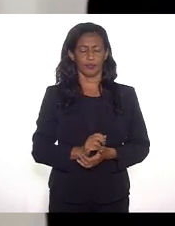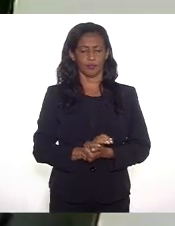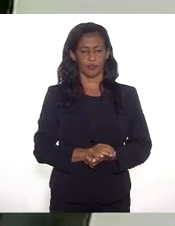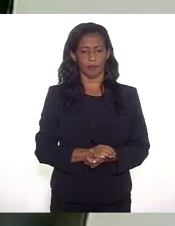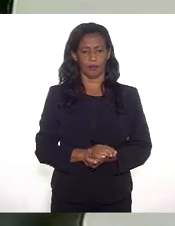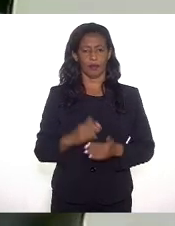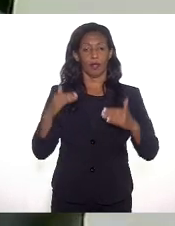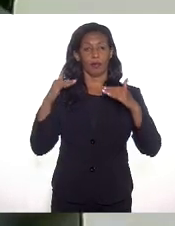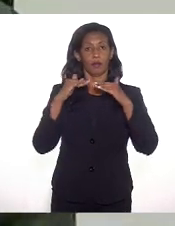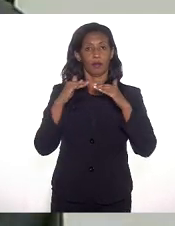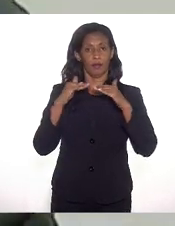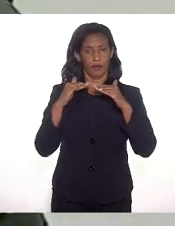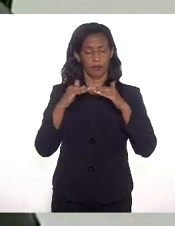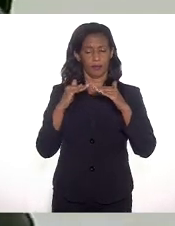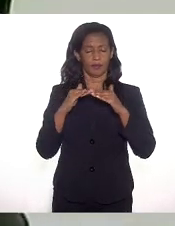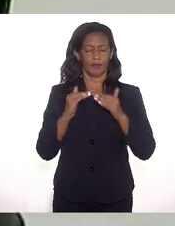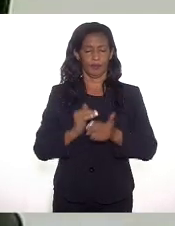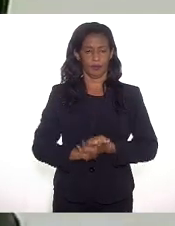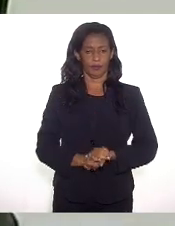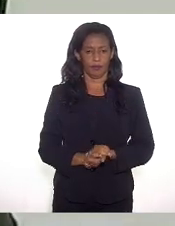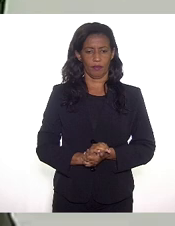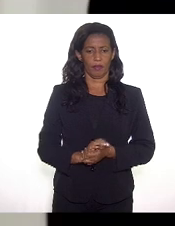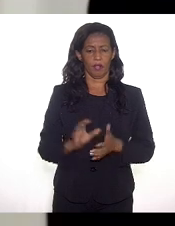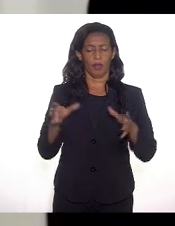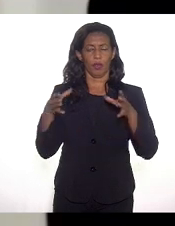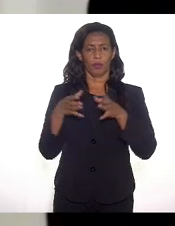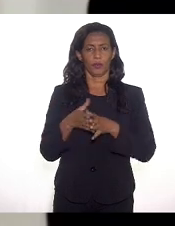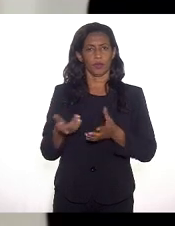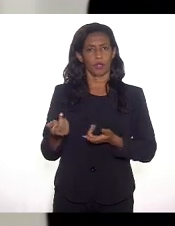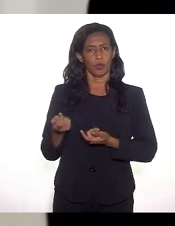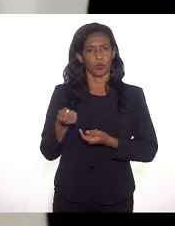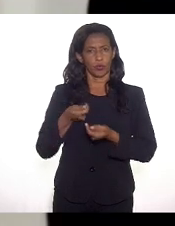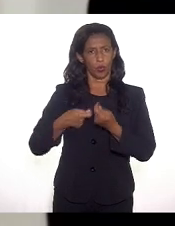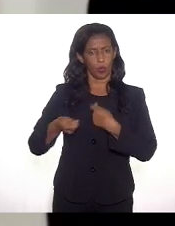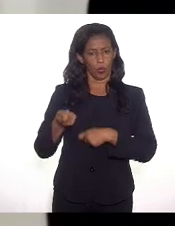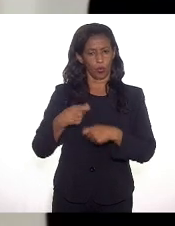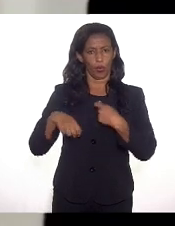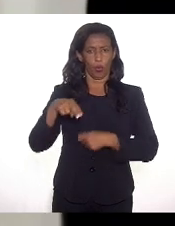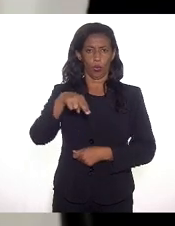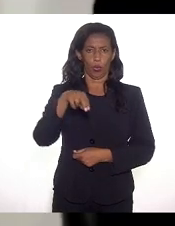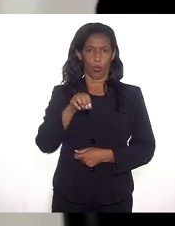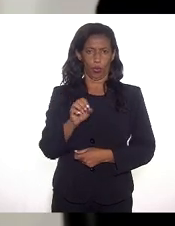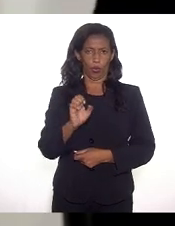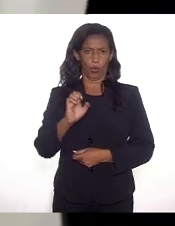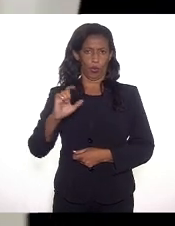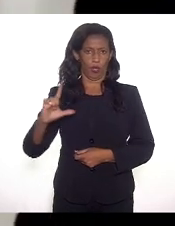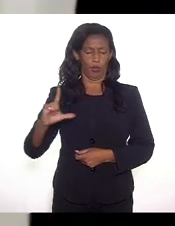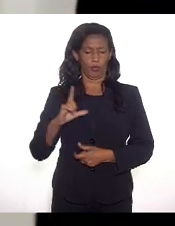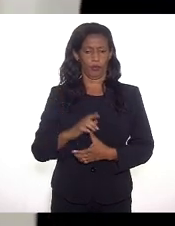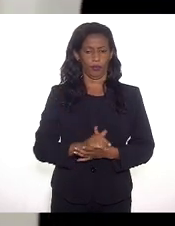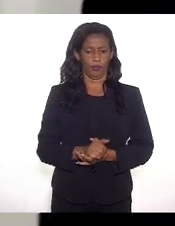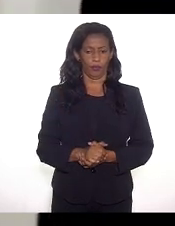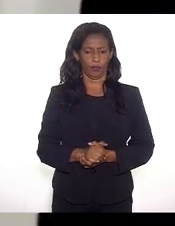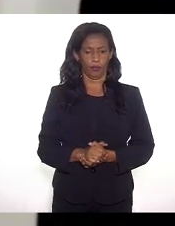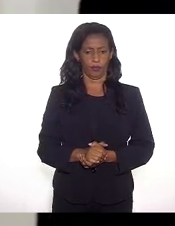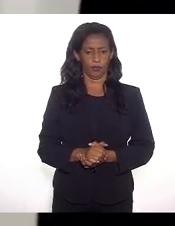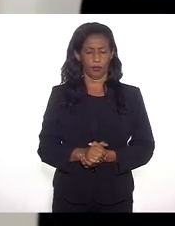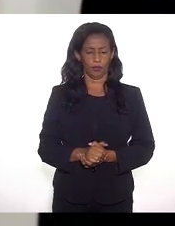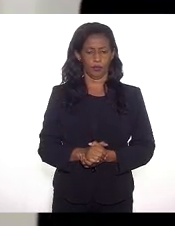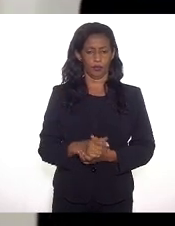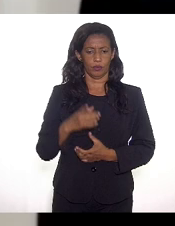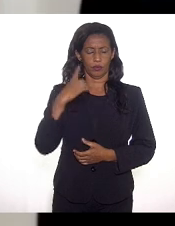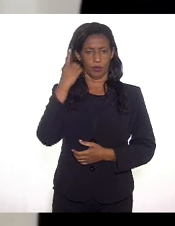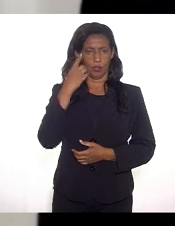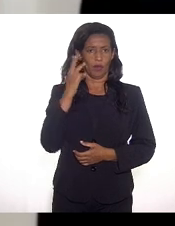O parecer é favorável, presidente. Pela Comissão de Economia, deputado Noel de Carvalho. Deputado Noel de Carvalho.